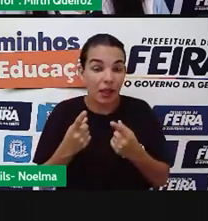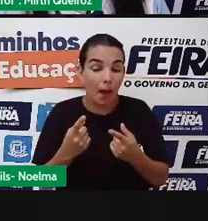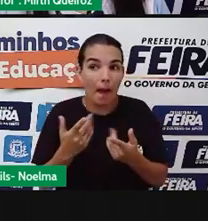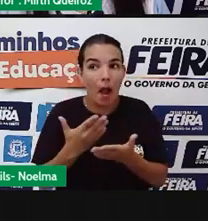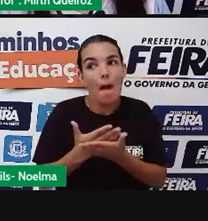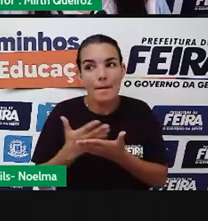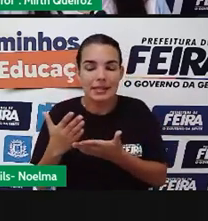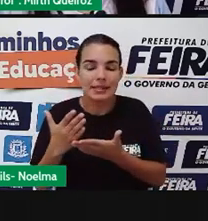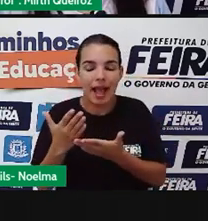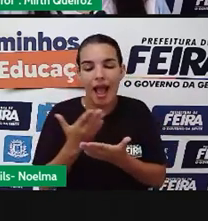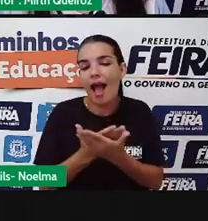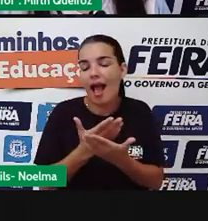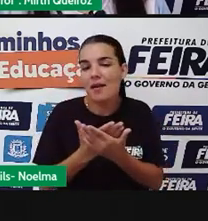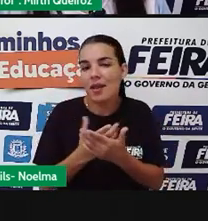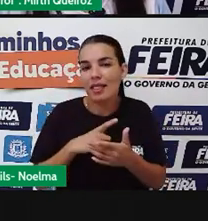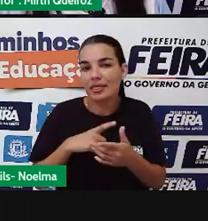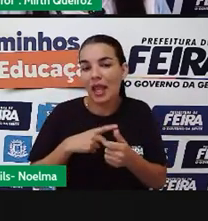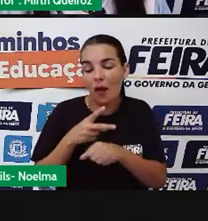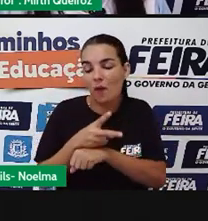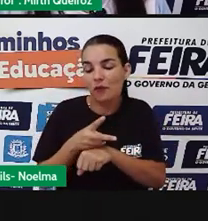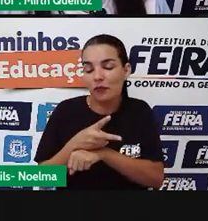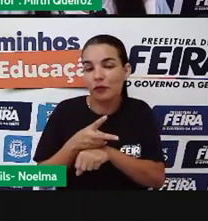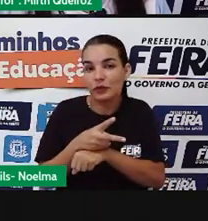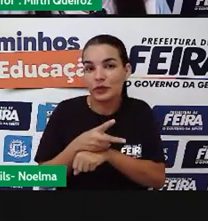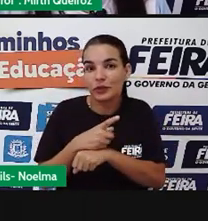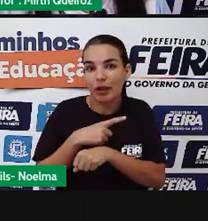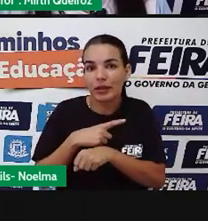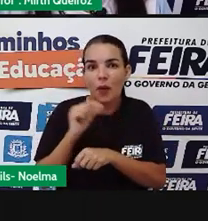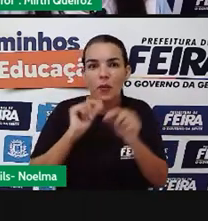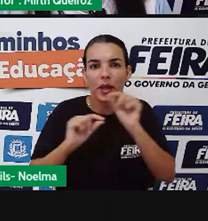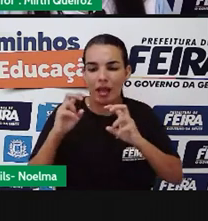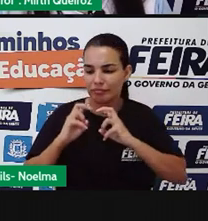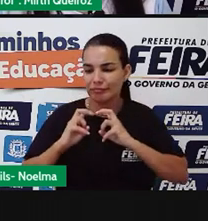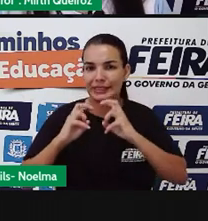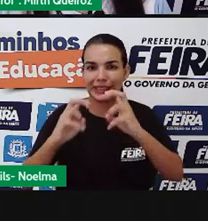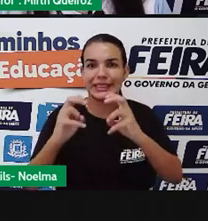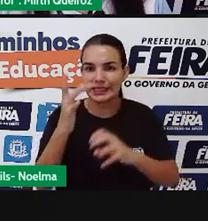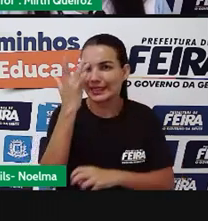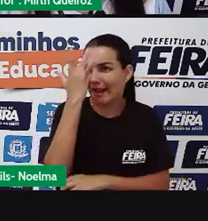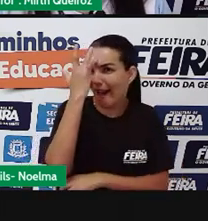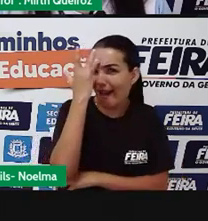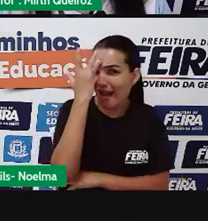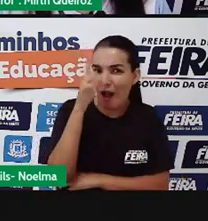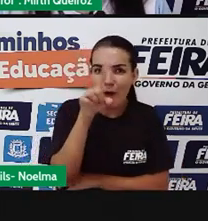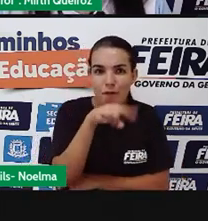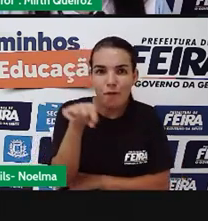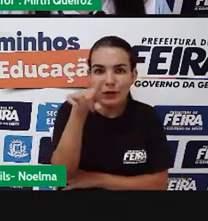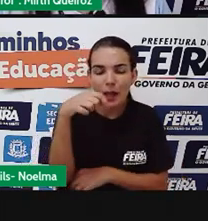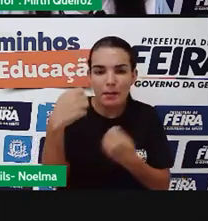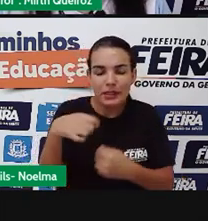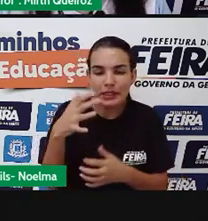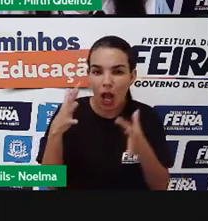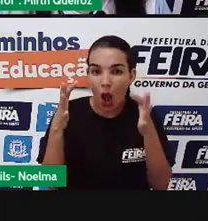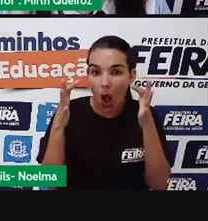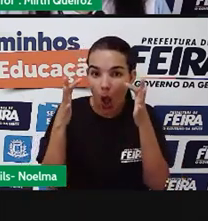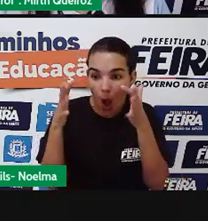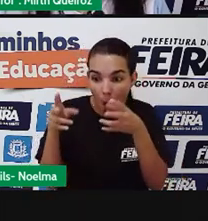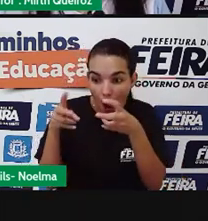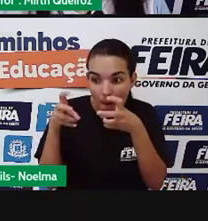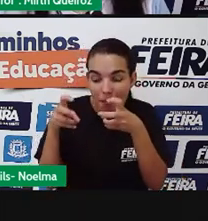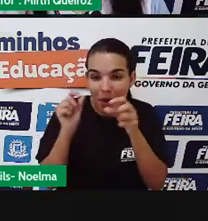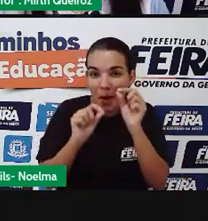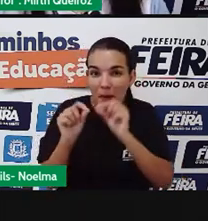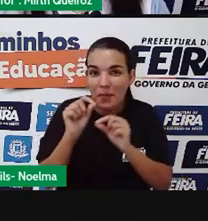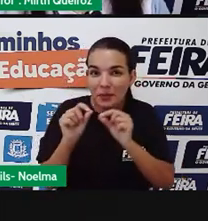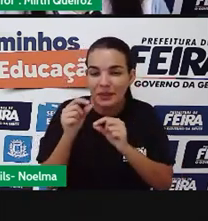a Pro trouxe aqui para vocês o trânsito da Índia. Vocês deverão observar esse trânsito, que daqui a pouquinho a gente